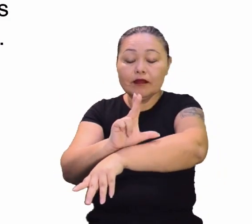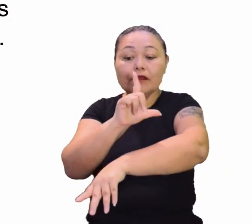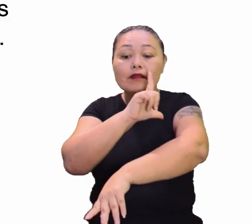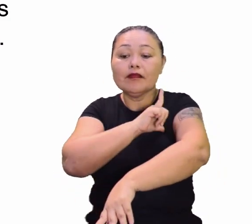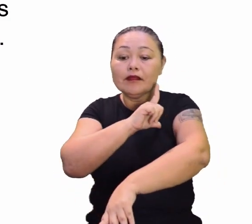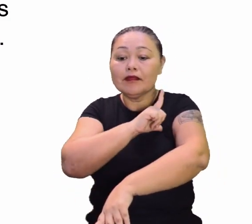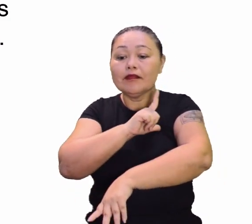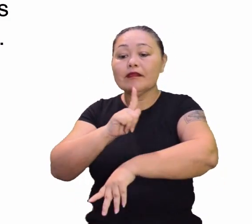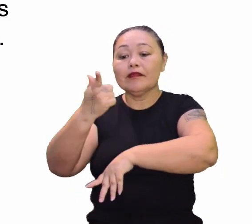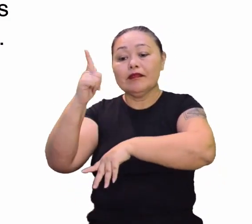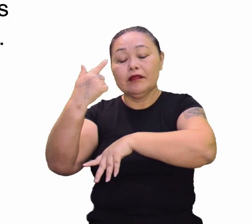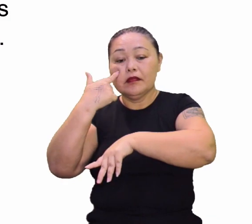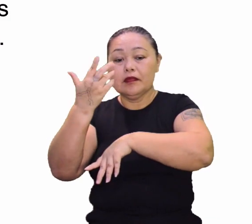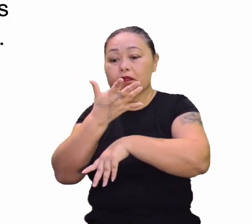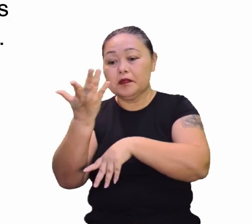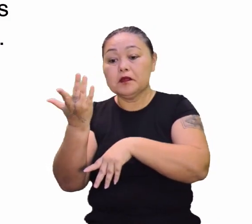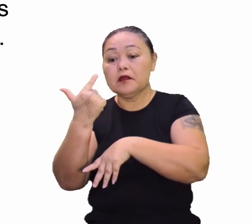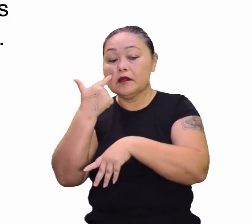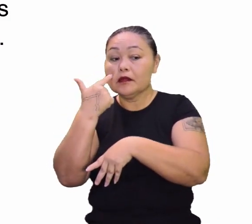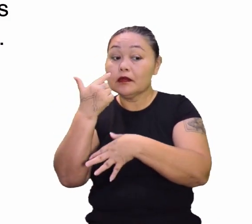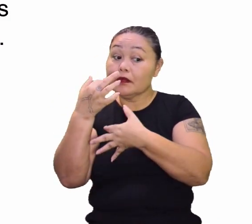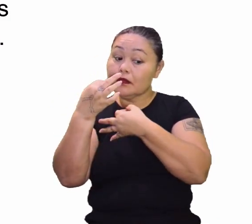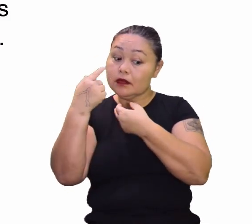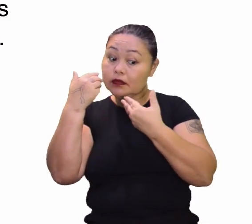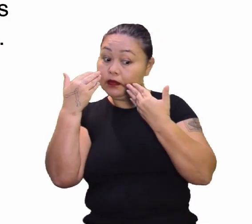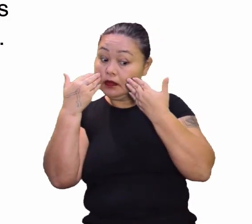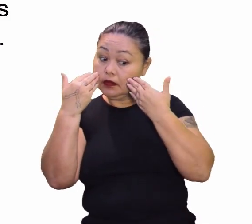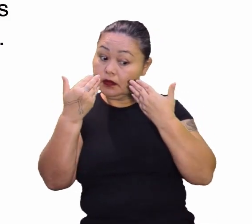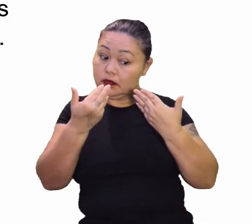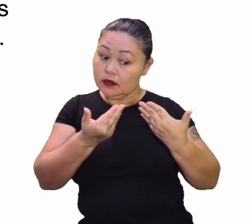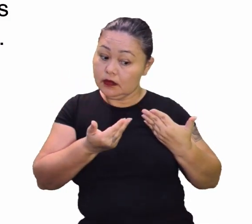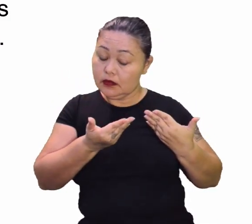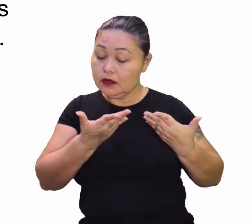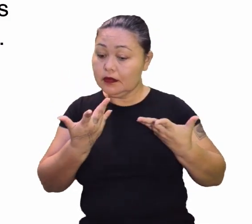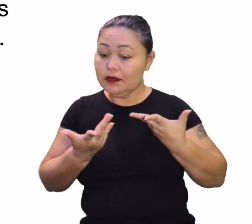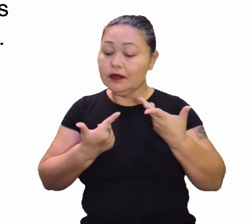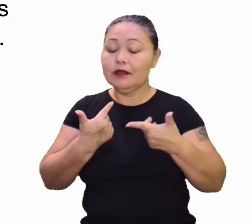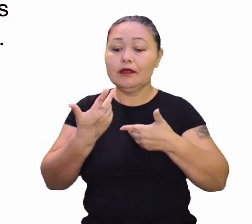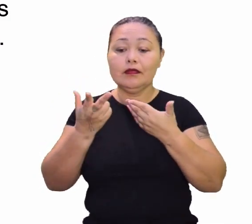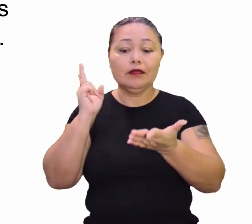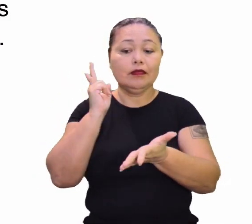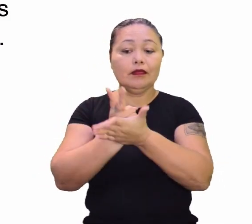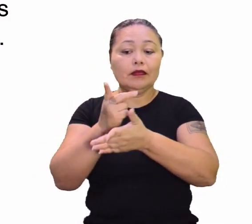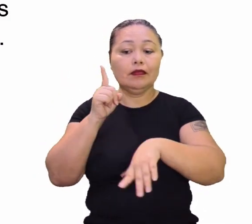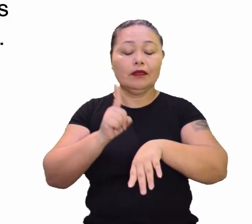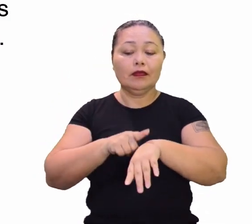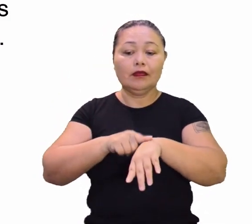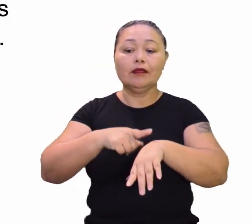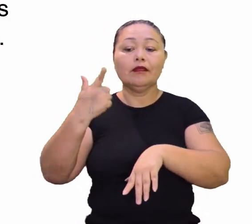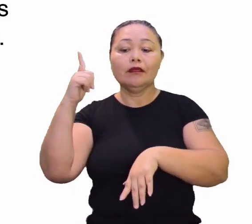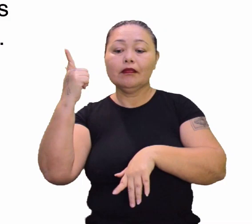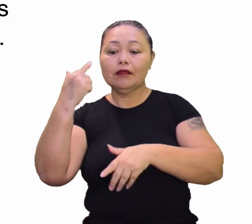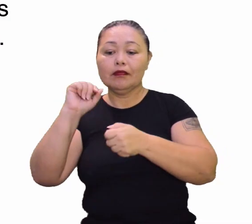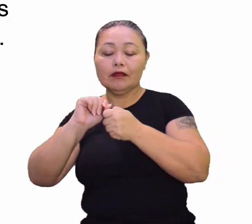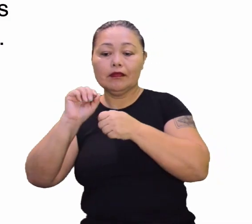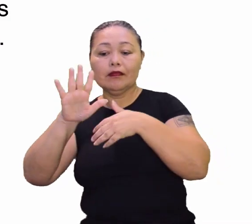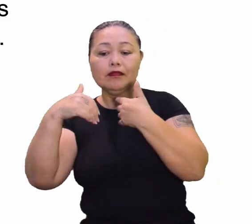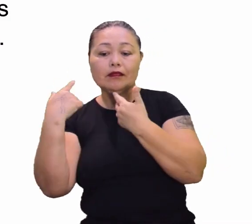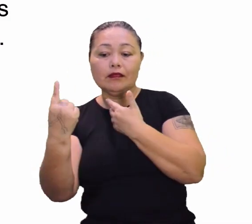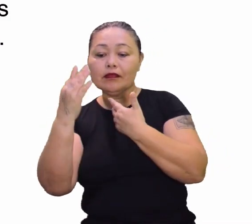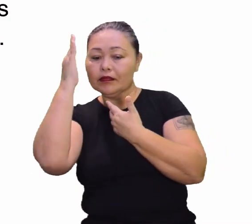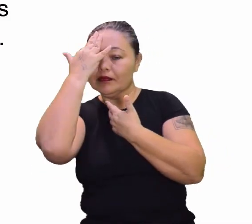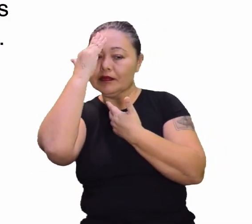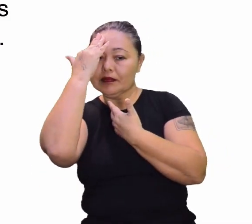uma visão geográfica. Exato. Não é isso, Rogério? Porque se torna complexo, porque ao mesmo tempo que nós somos geógrafos e a